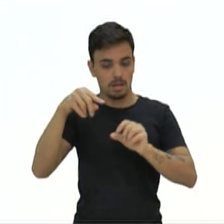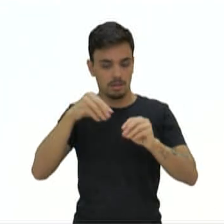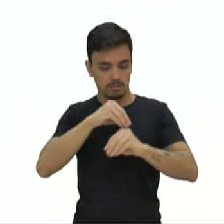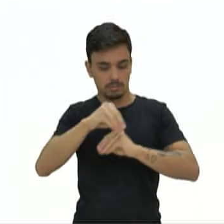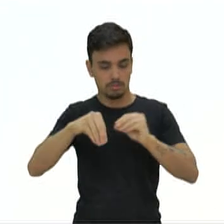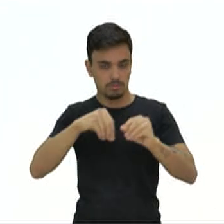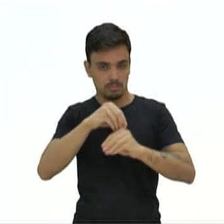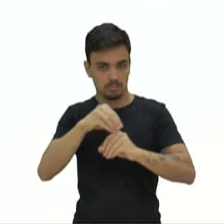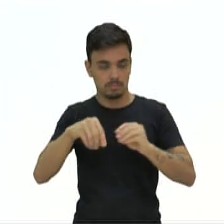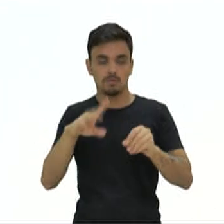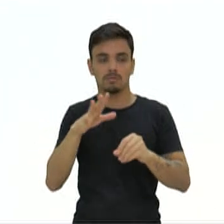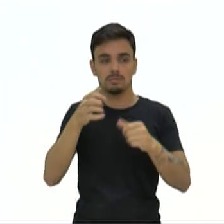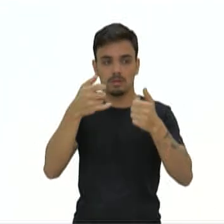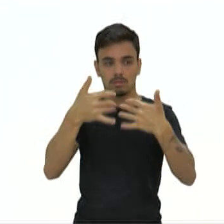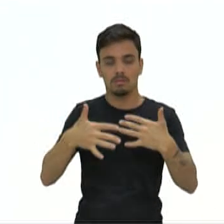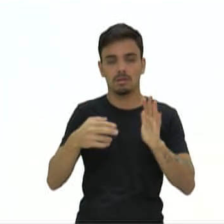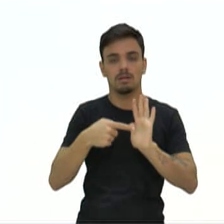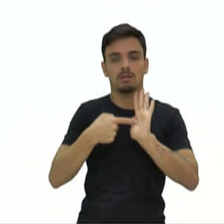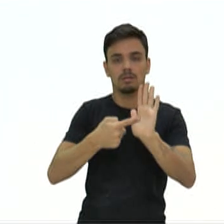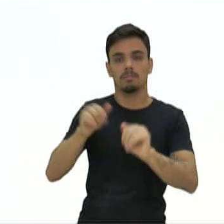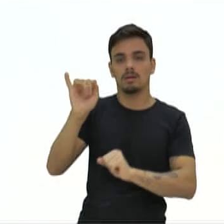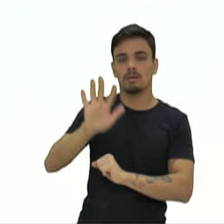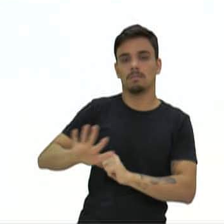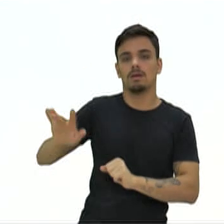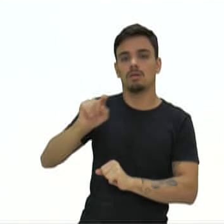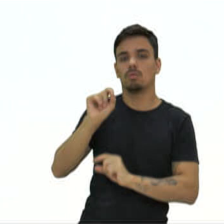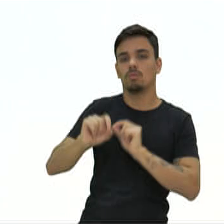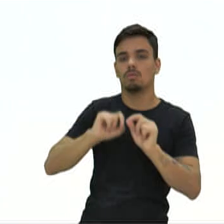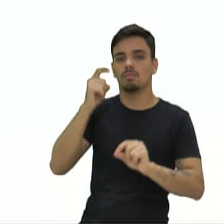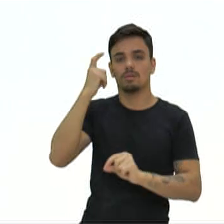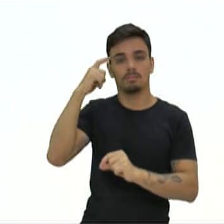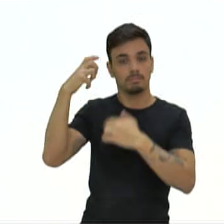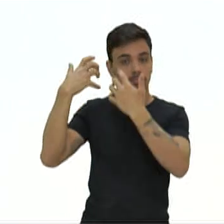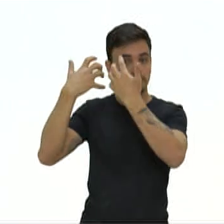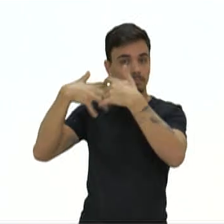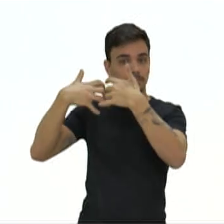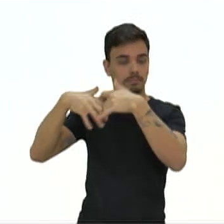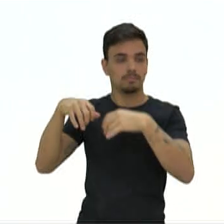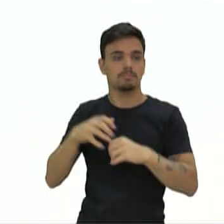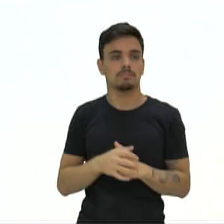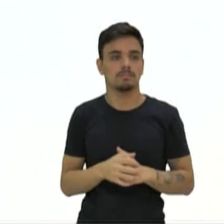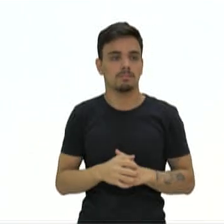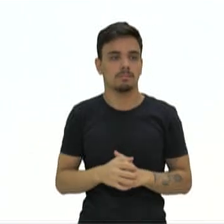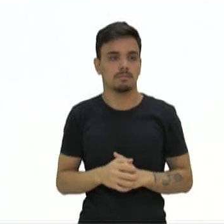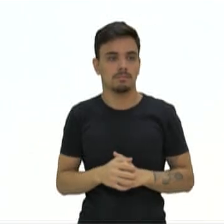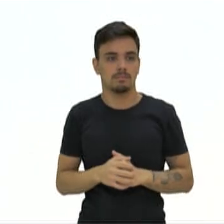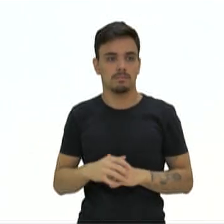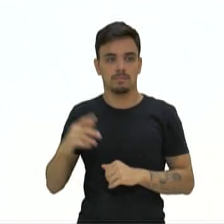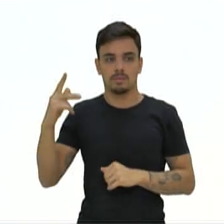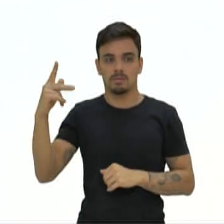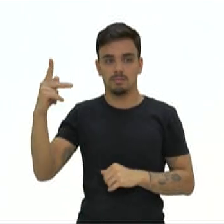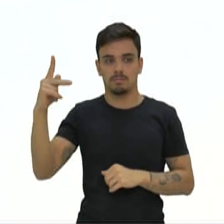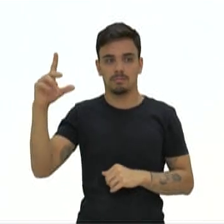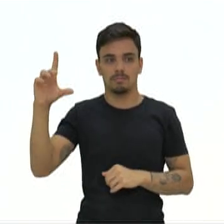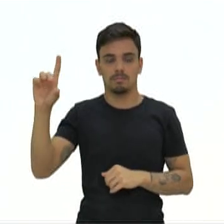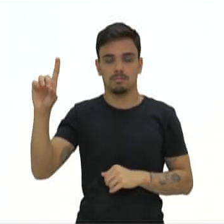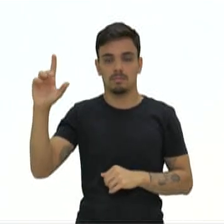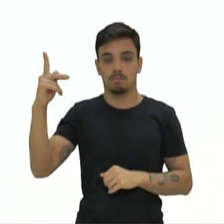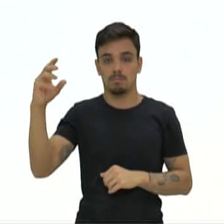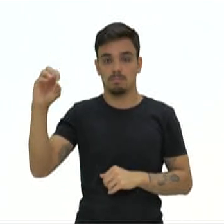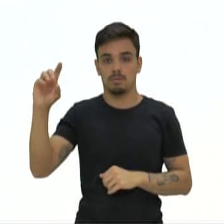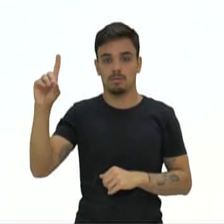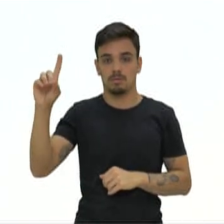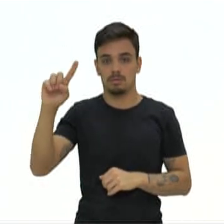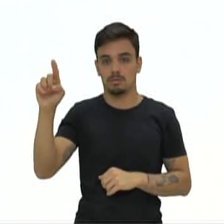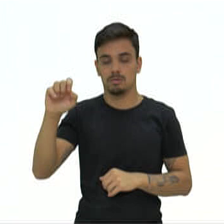vamos conhecê-los, eu coloquei algumas imagens aqui para você pensar. Olha só, podzol então significa cinza, né? E tem origem